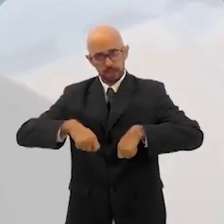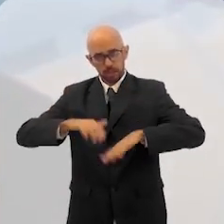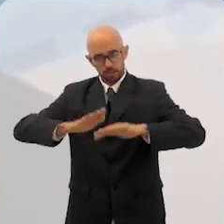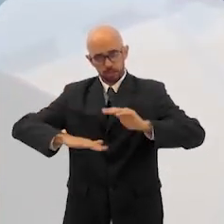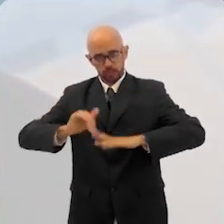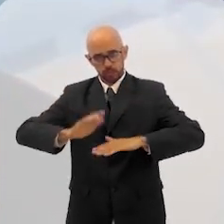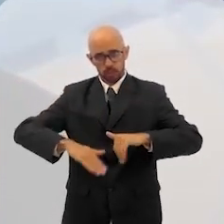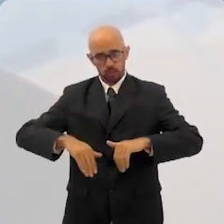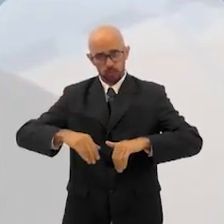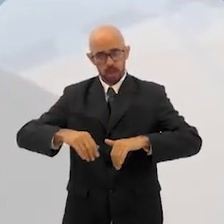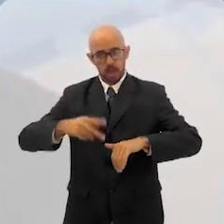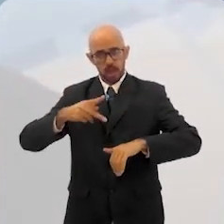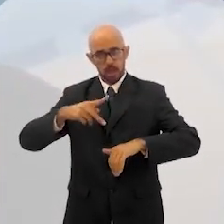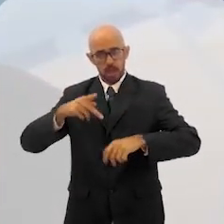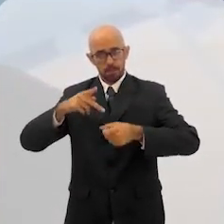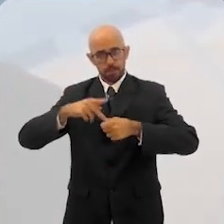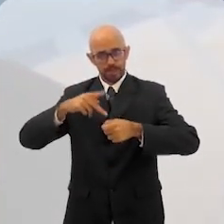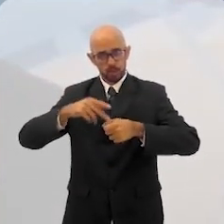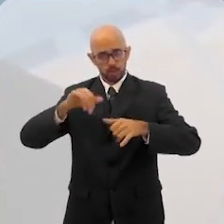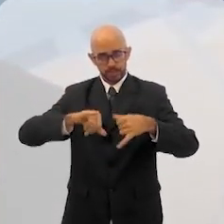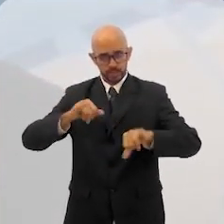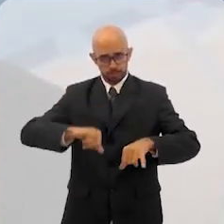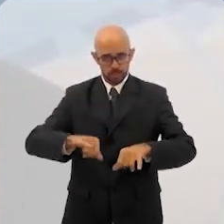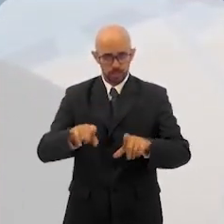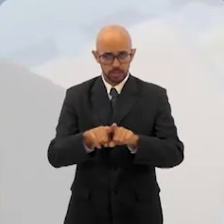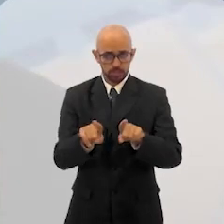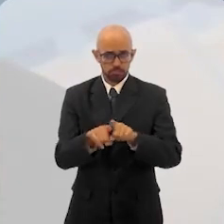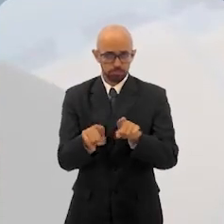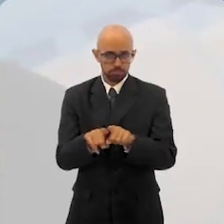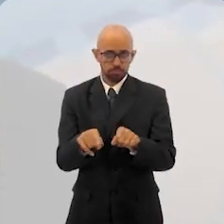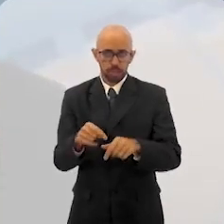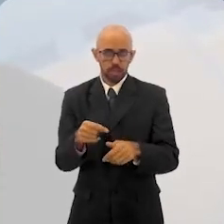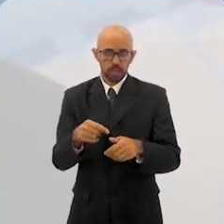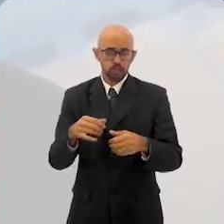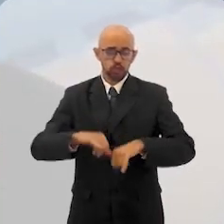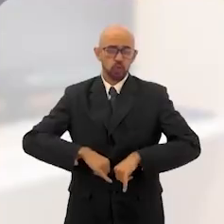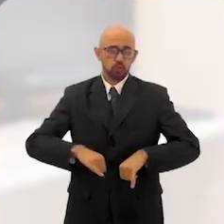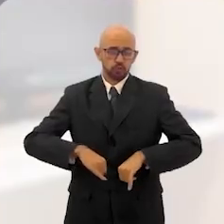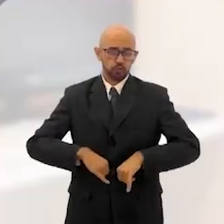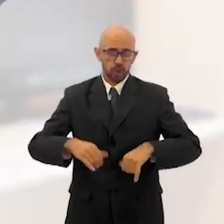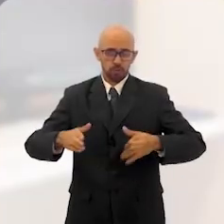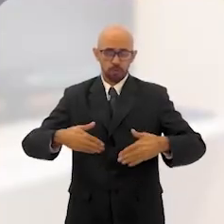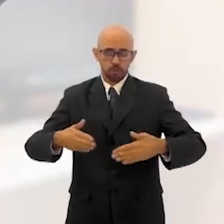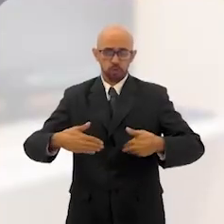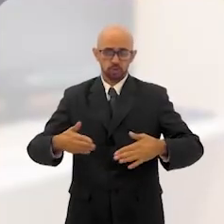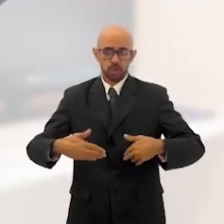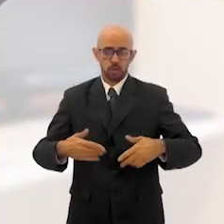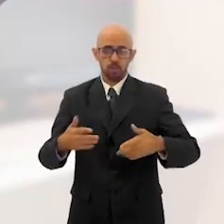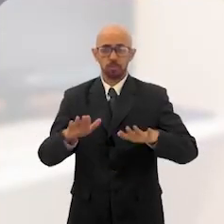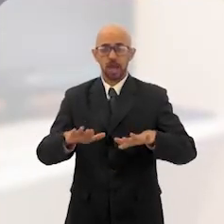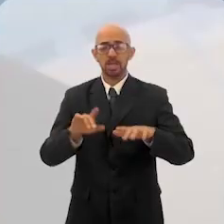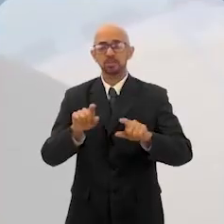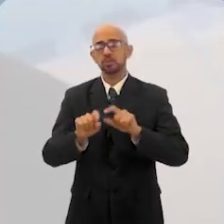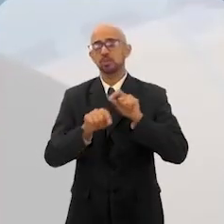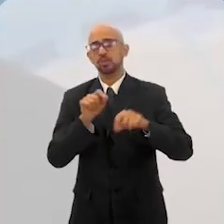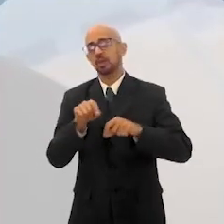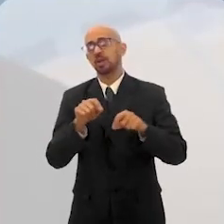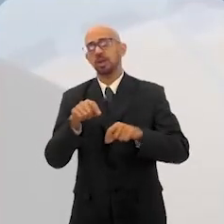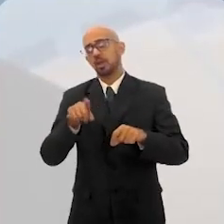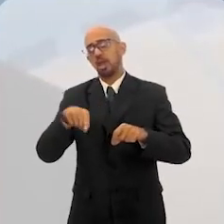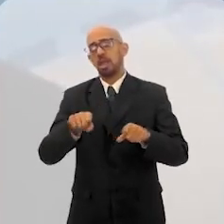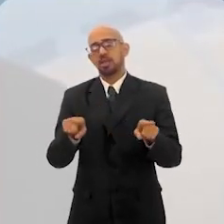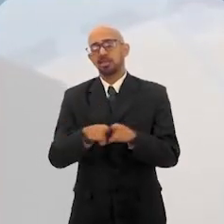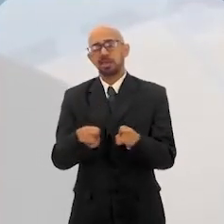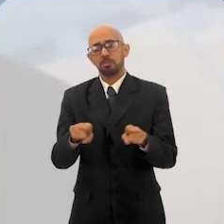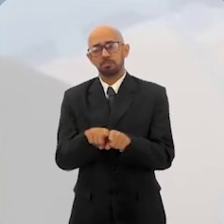estado, ela sofreu um baque aí de produção. Porém, ela é